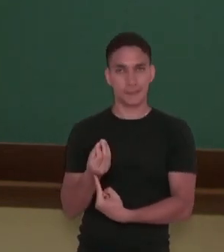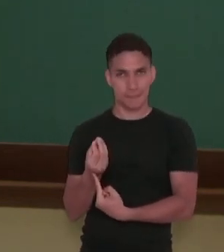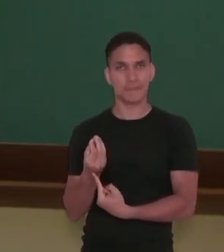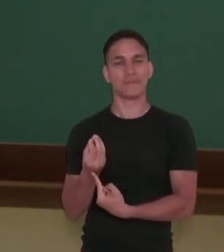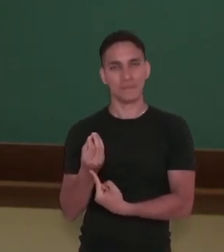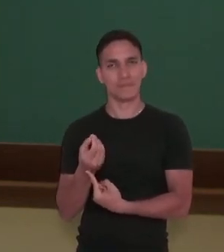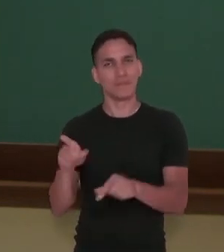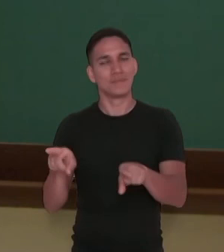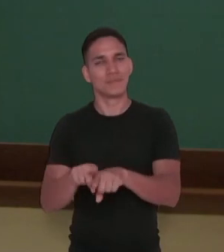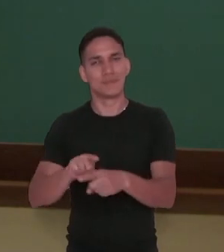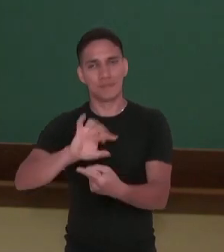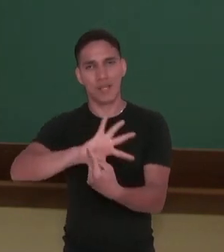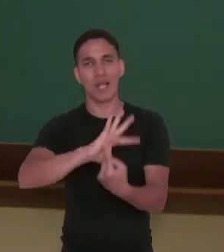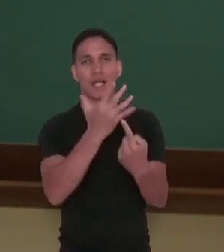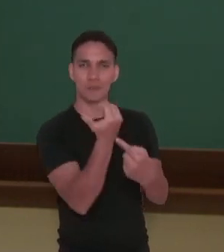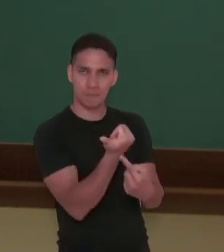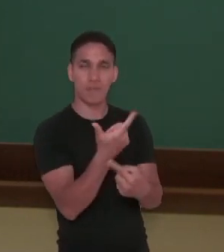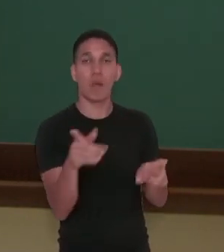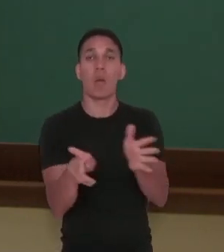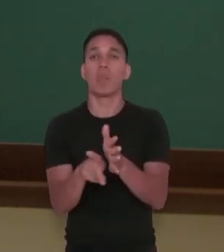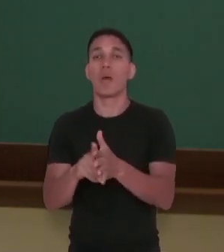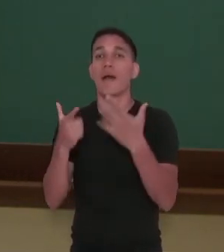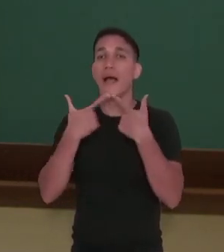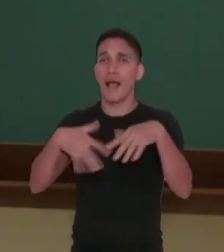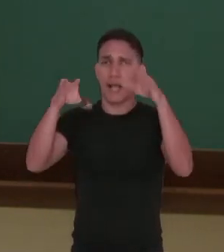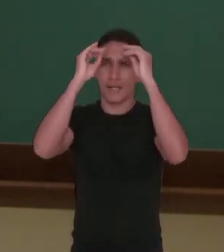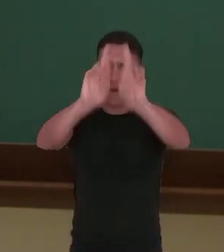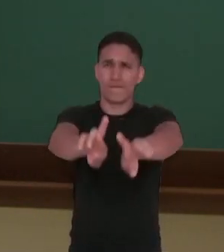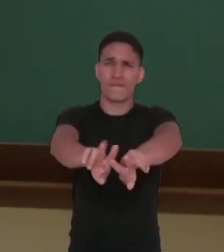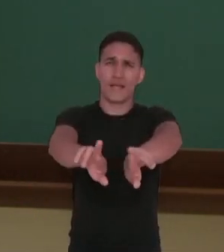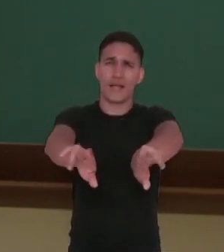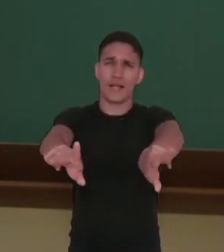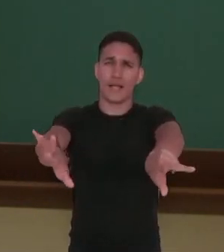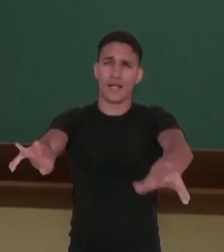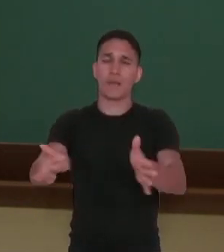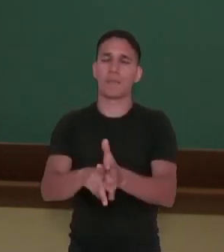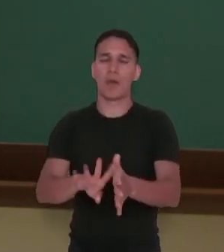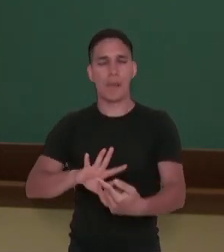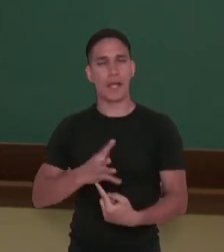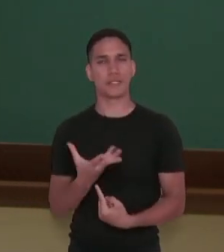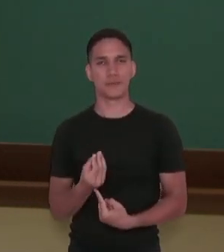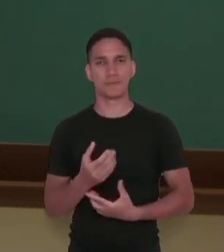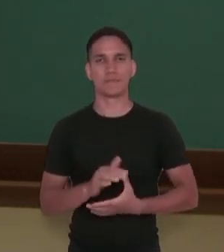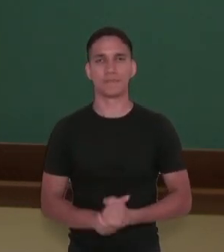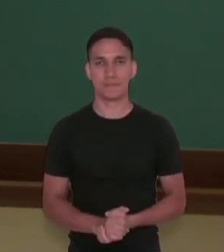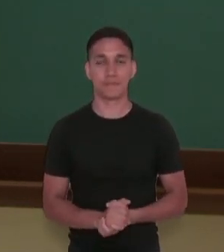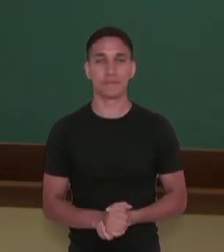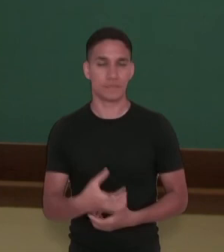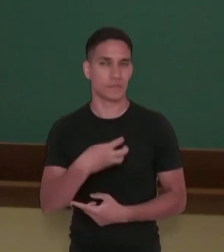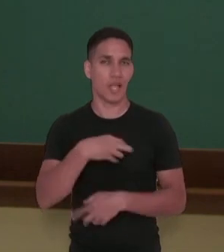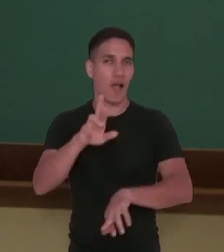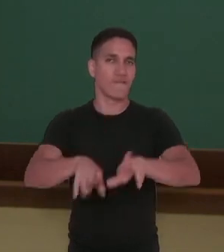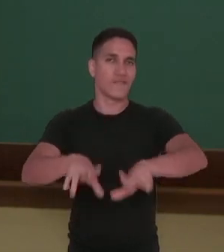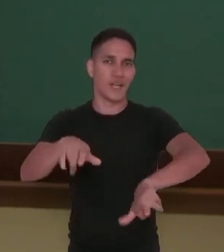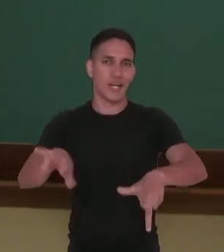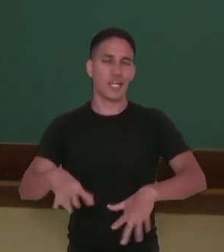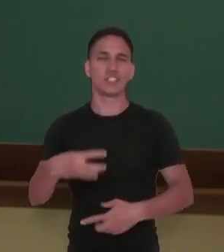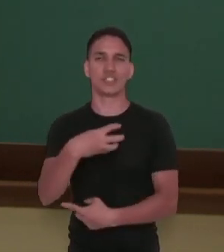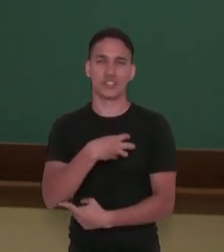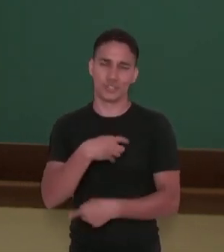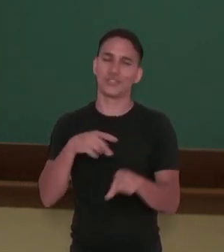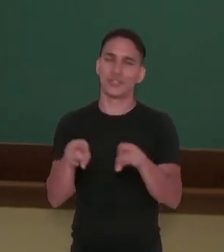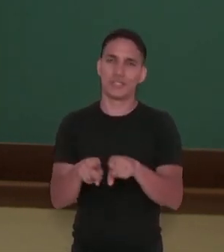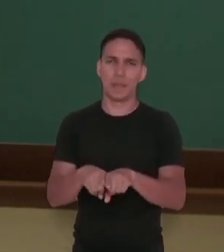ressignificado, codificado na linguagem, nas mais diversas linguagens artísticas, das mais variadas formas, e